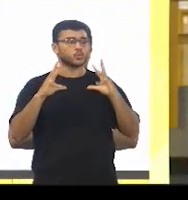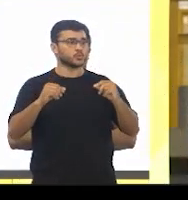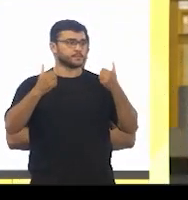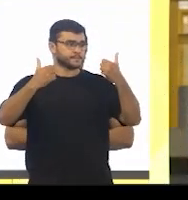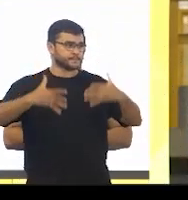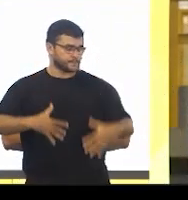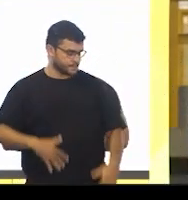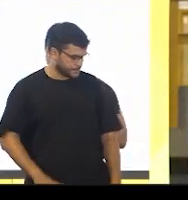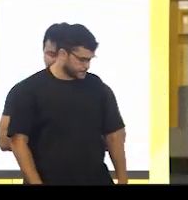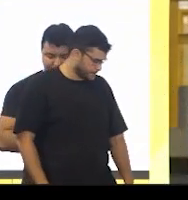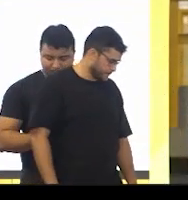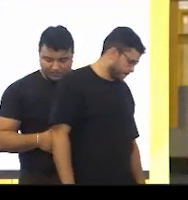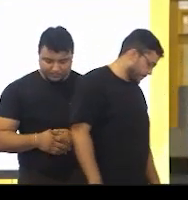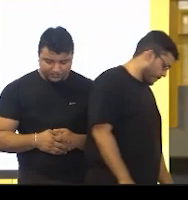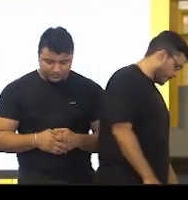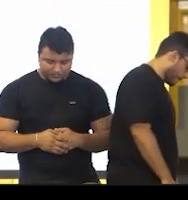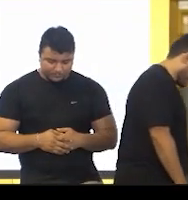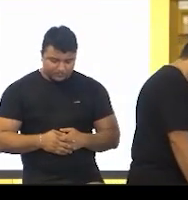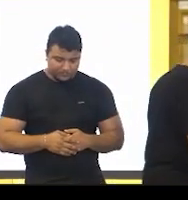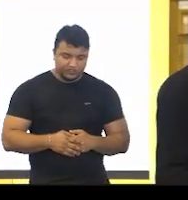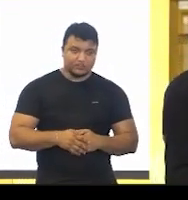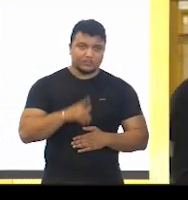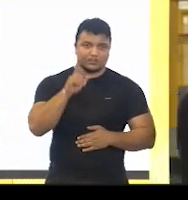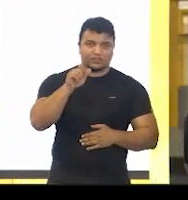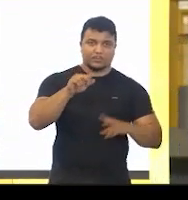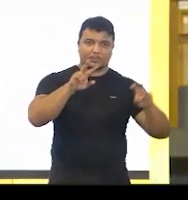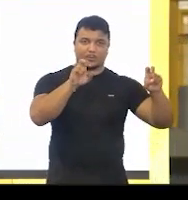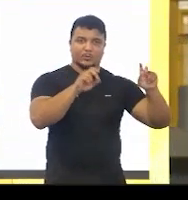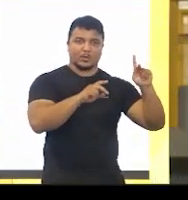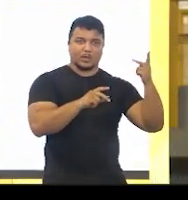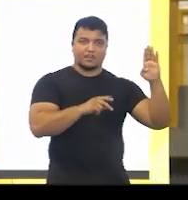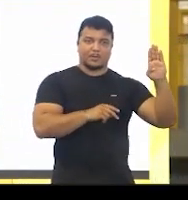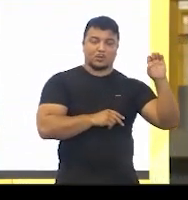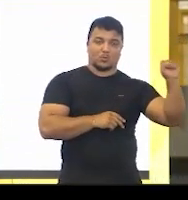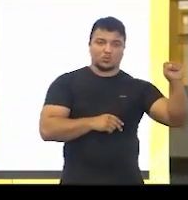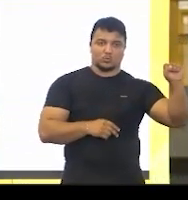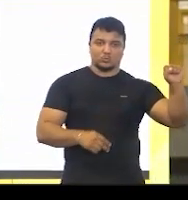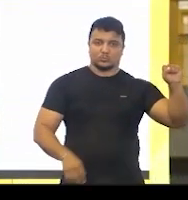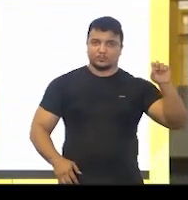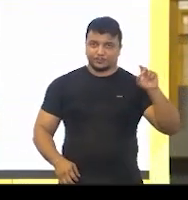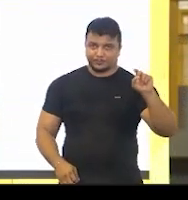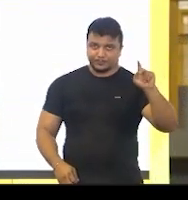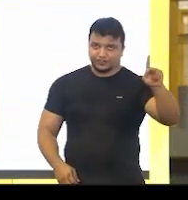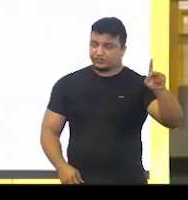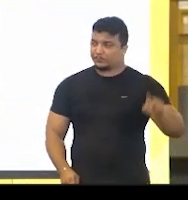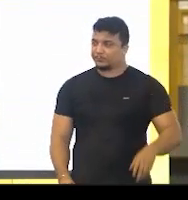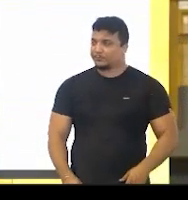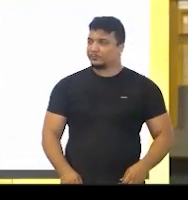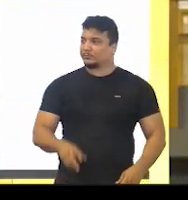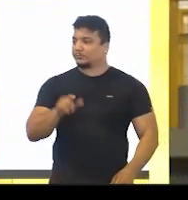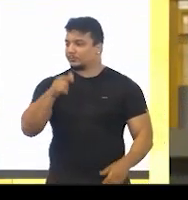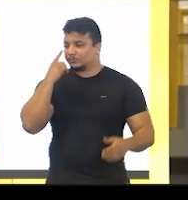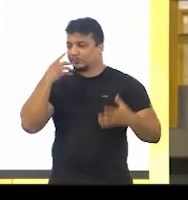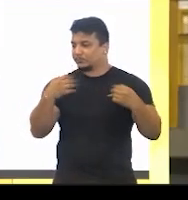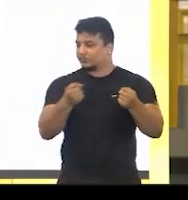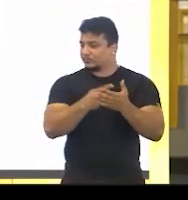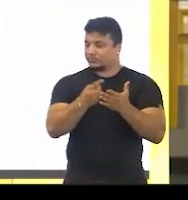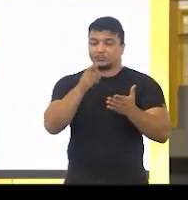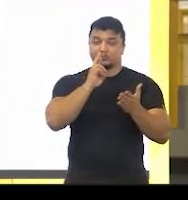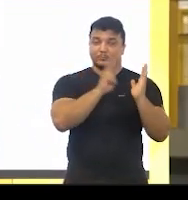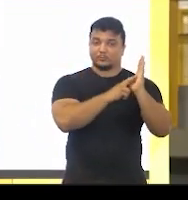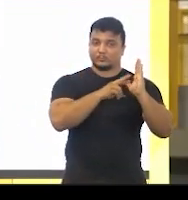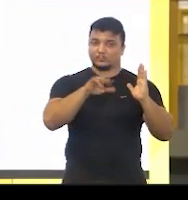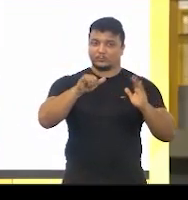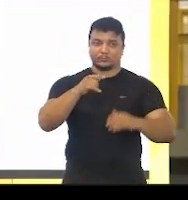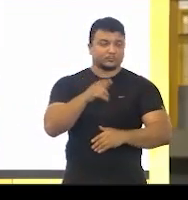conter, eu estou falando dessa habilidade 8. Ok? Então vamos lá, vamos resolvendo